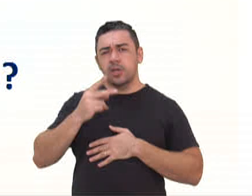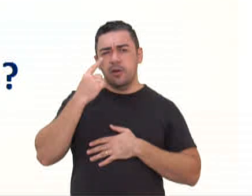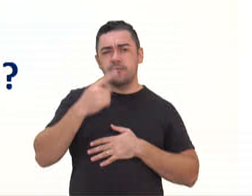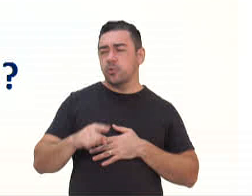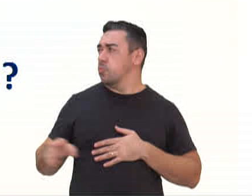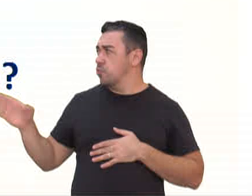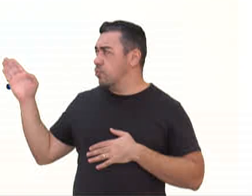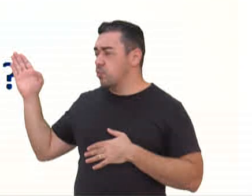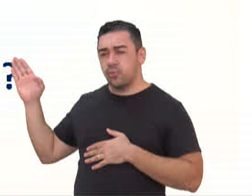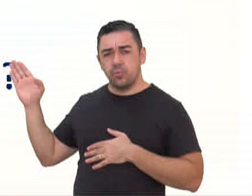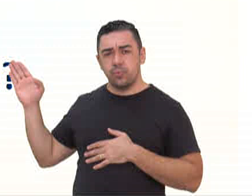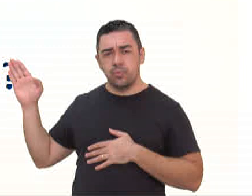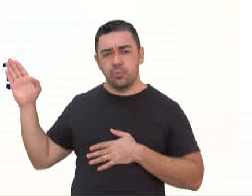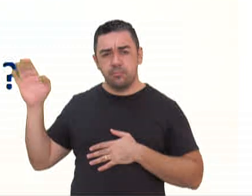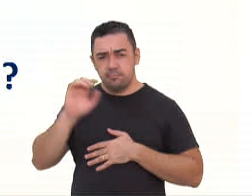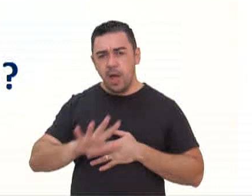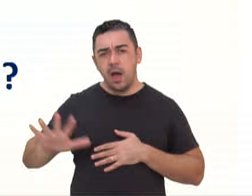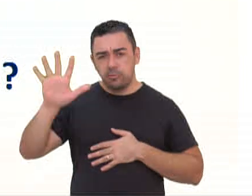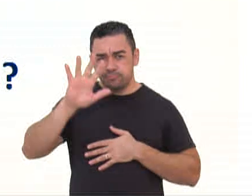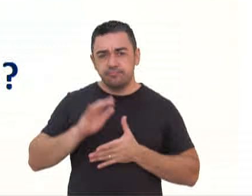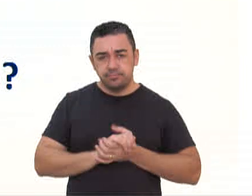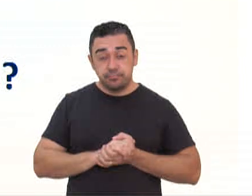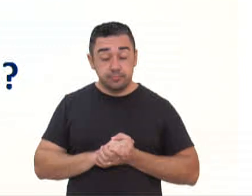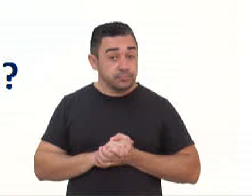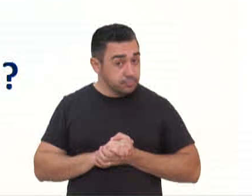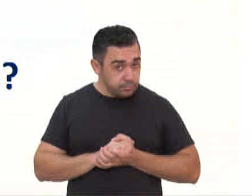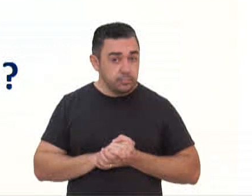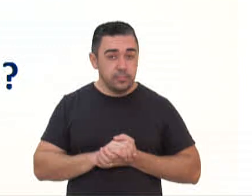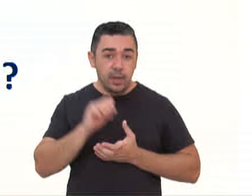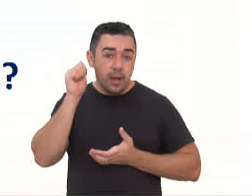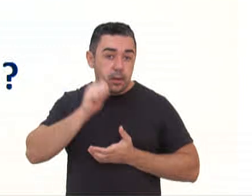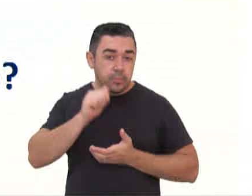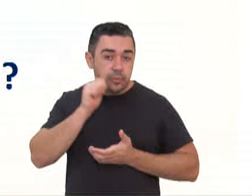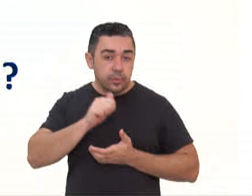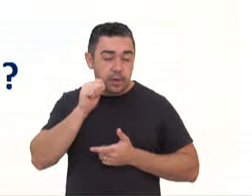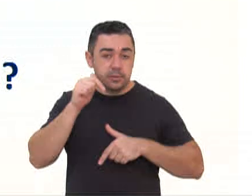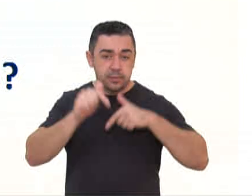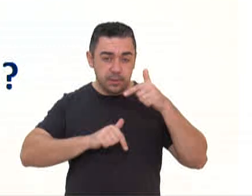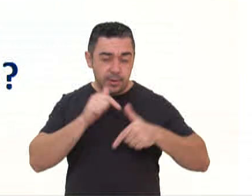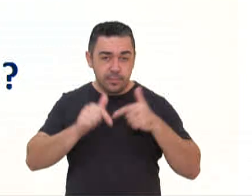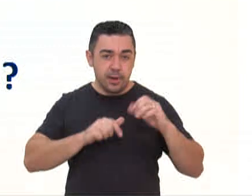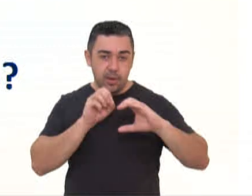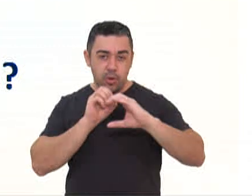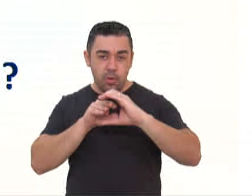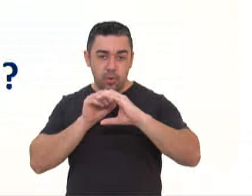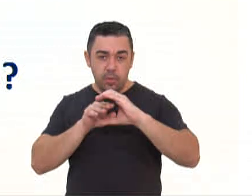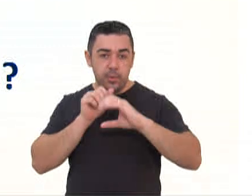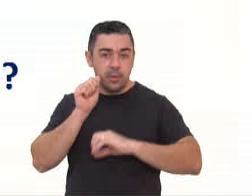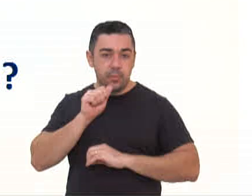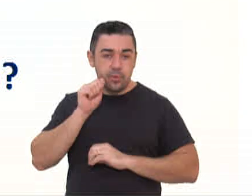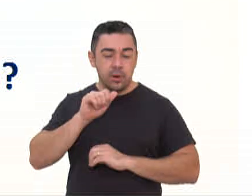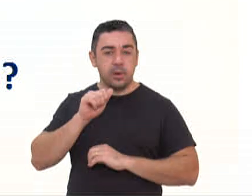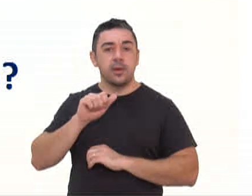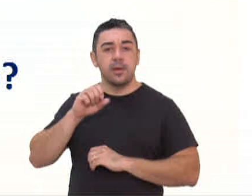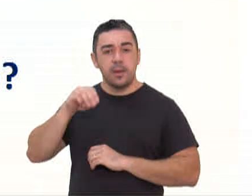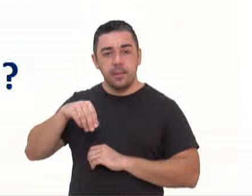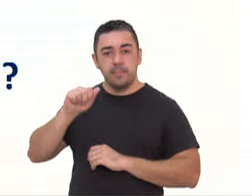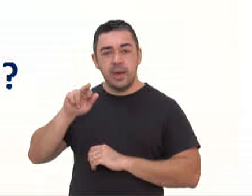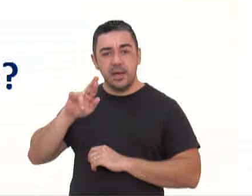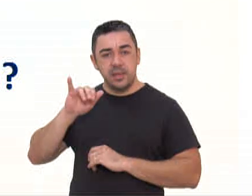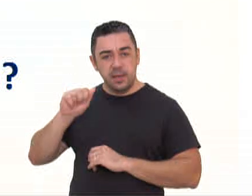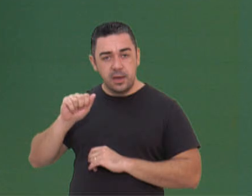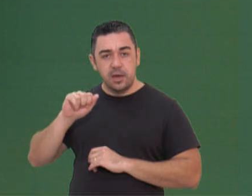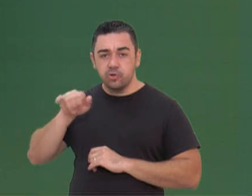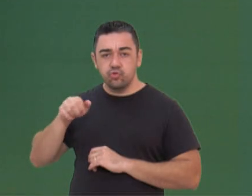essa imagem alguma vez. Essa imagem é de uma jornalista da Rede Globo, a Maria Júlia Coutinho, Maju